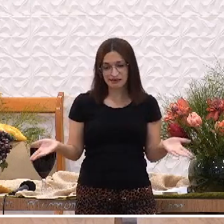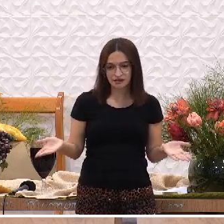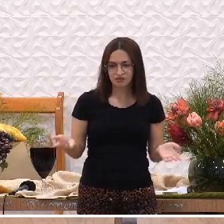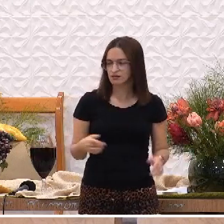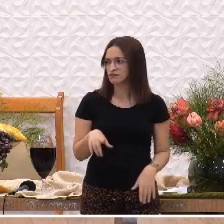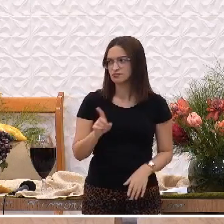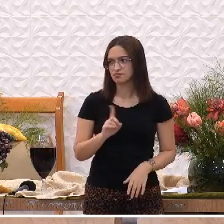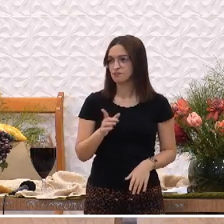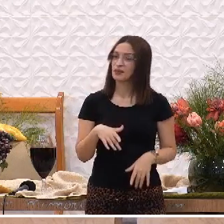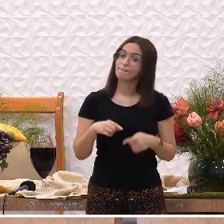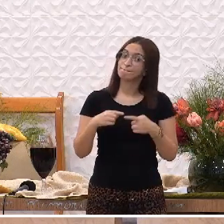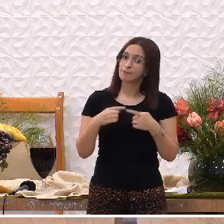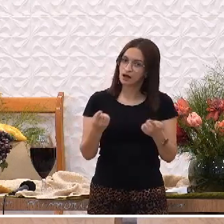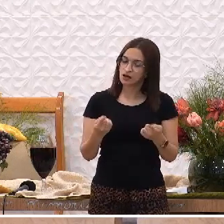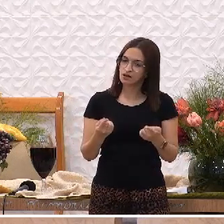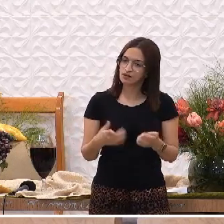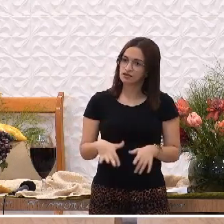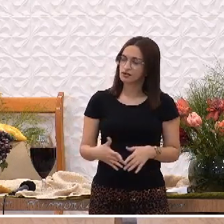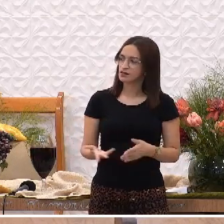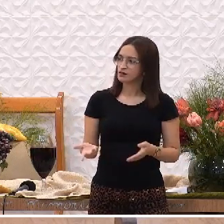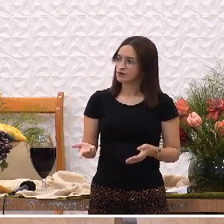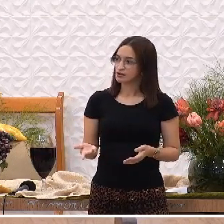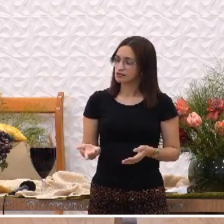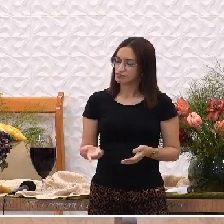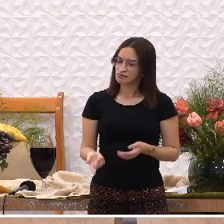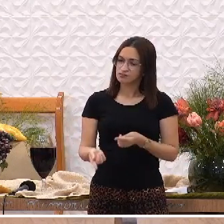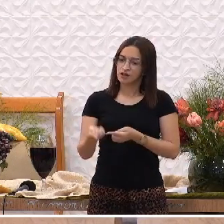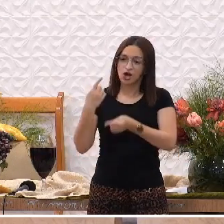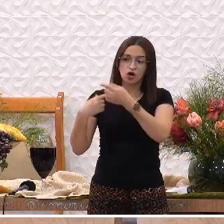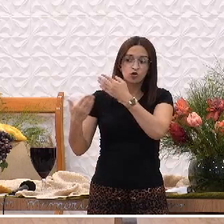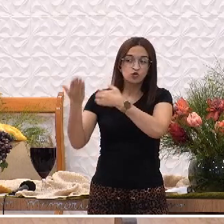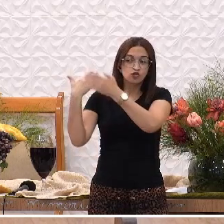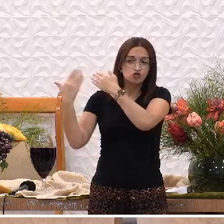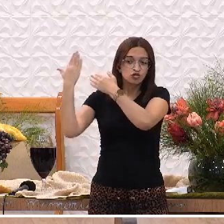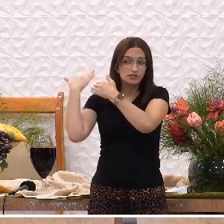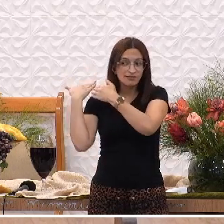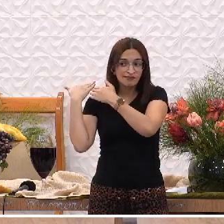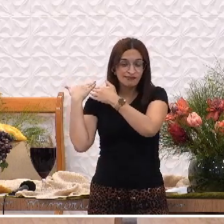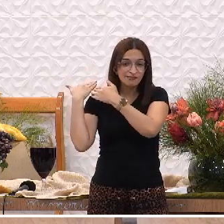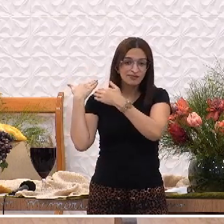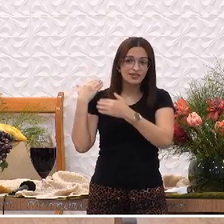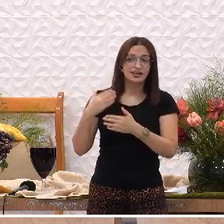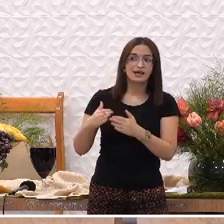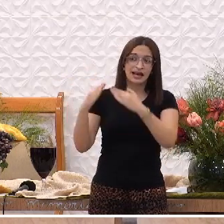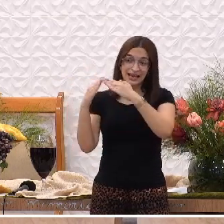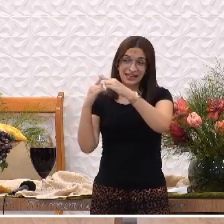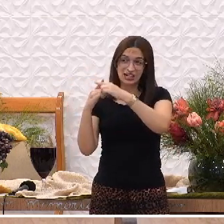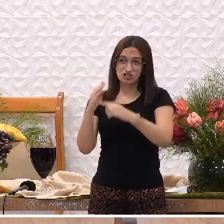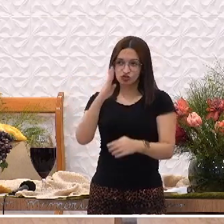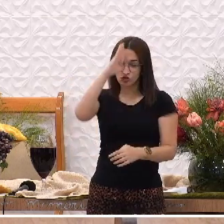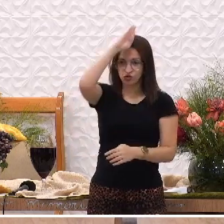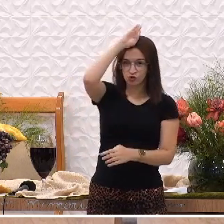os pais da igreja são a nossa igreja, os credos ecumênicos são da nossa igreja, e a gente acaba